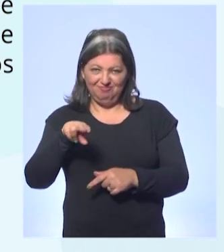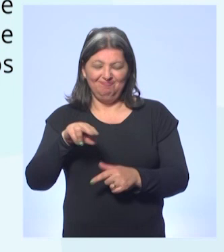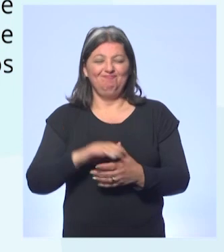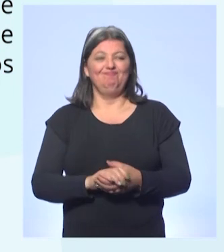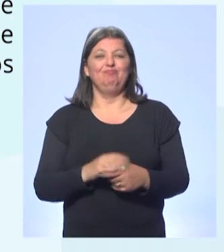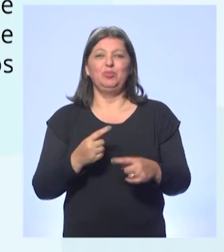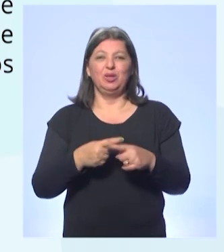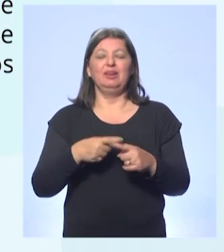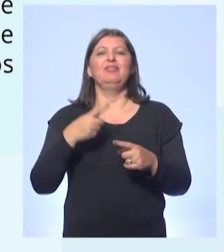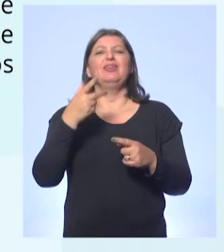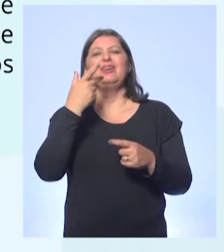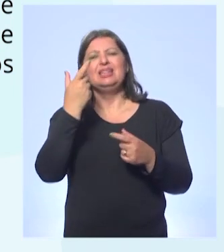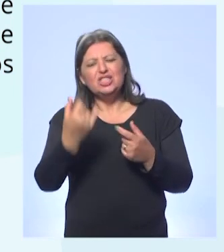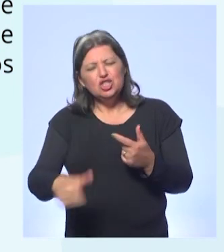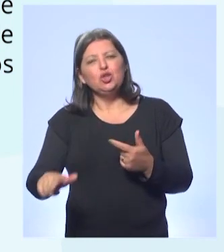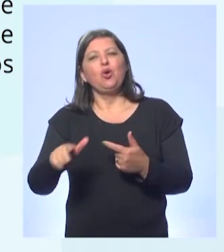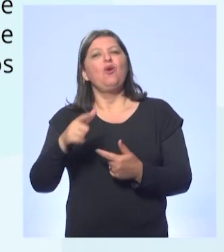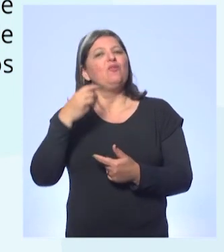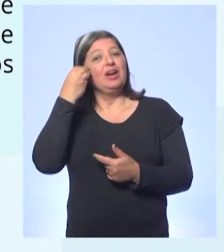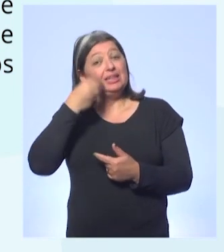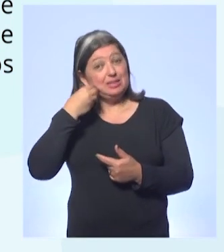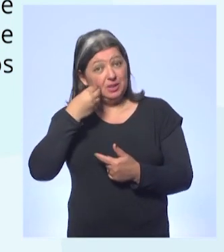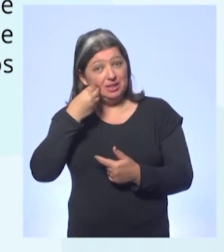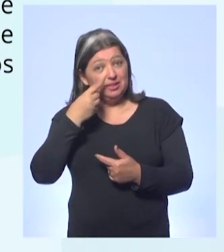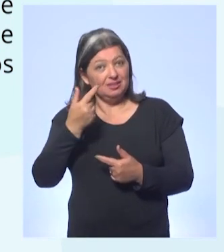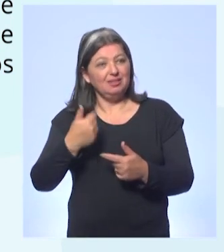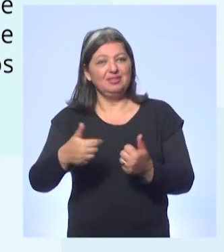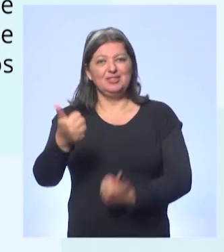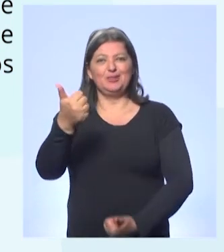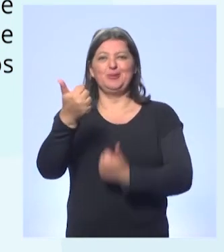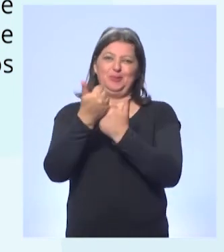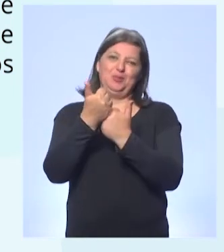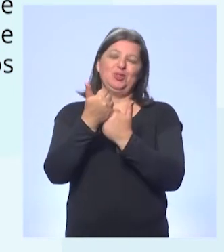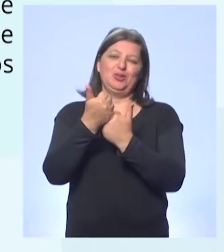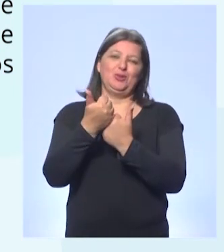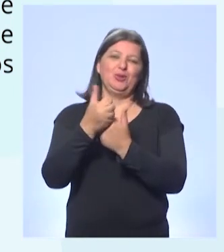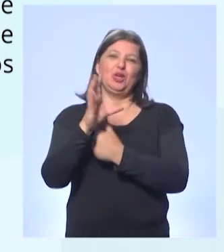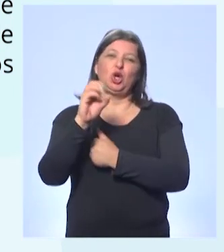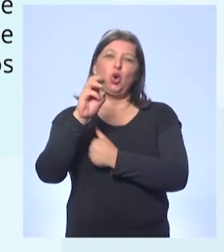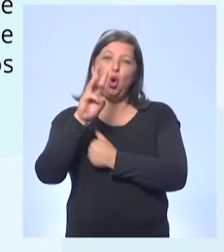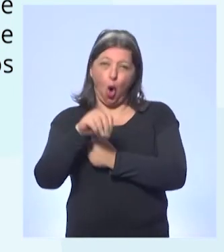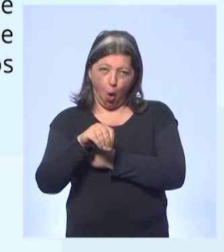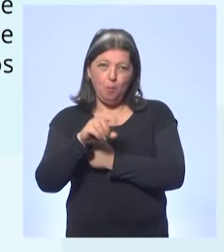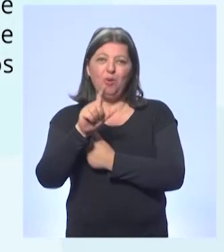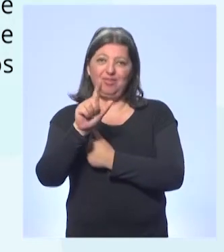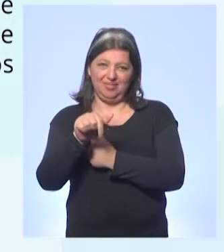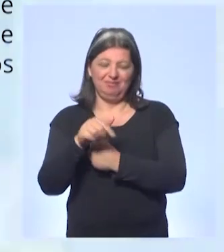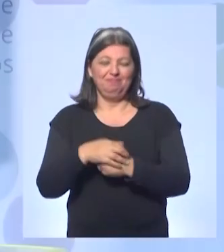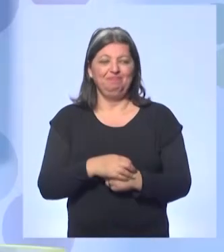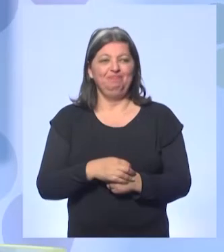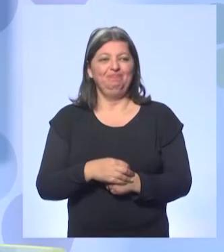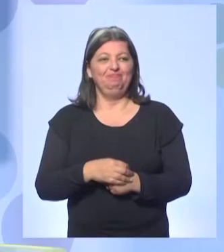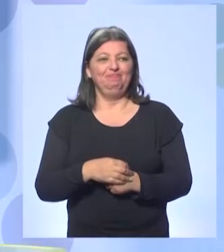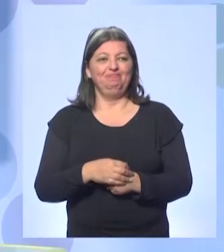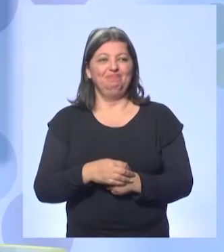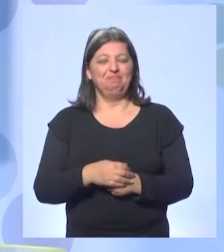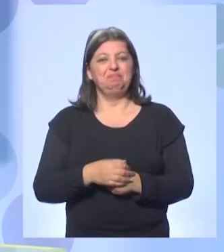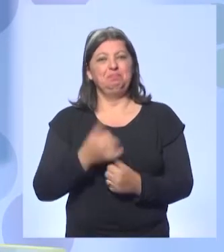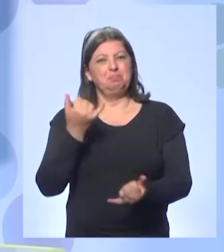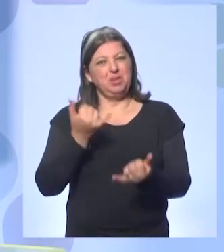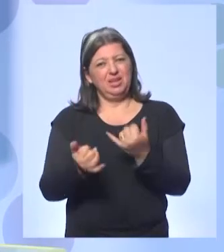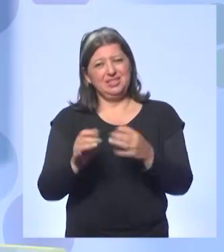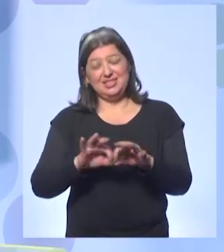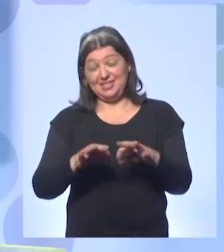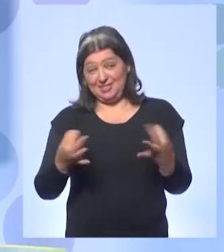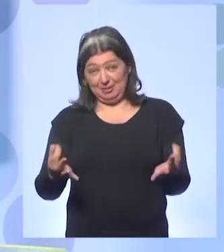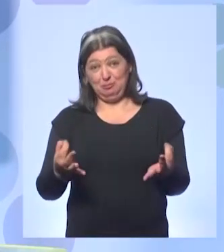a palavra experiências, eu coloco só o como aqui, ele já retoma experiências. Parece uma coisa simples,